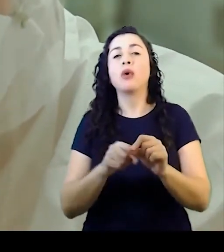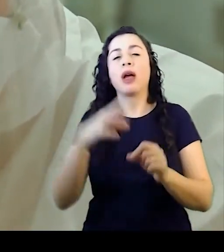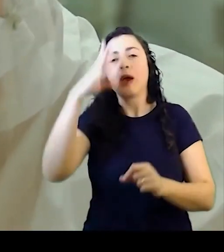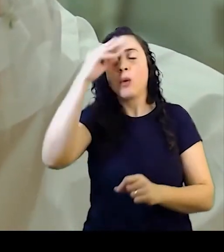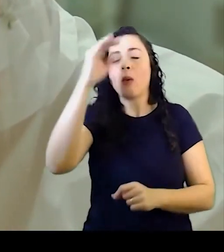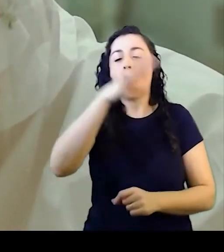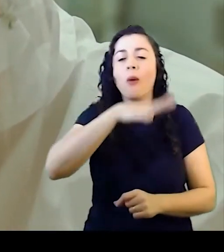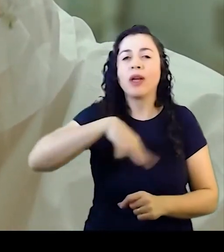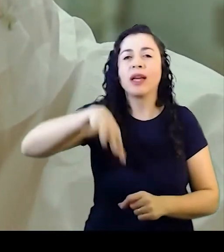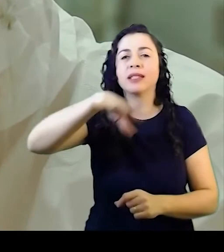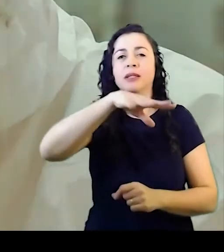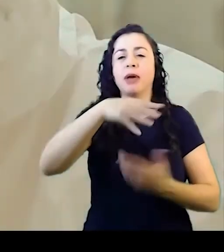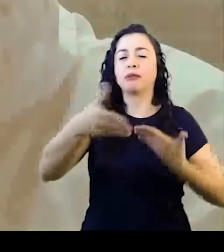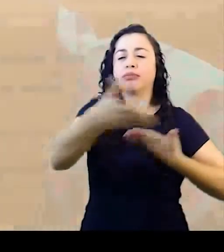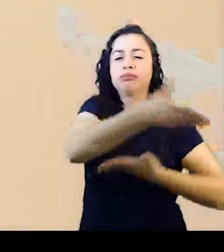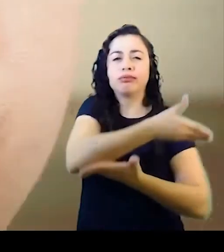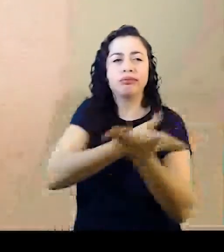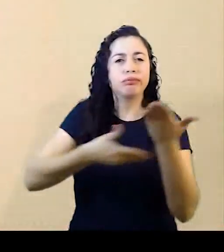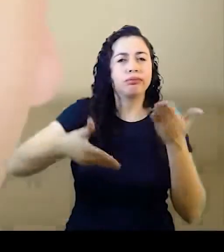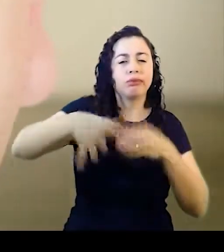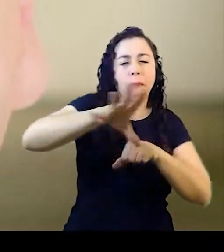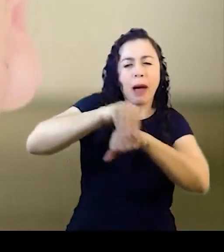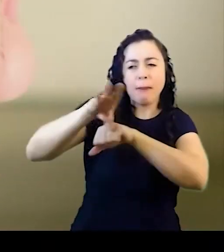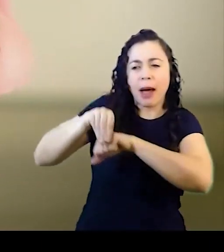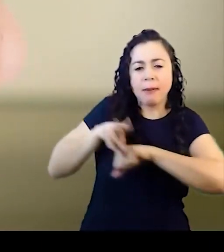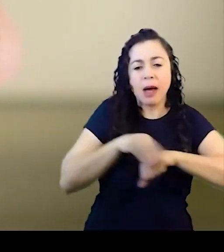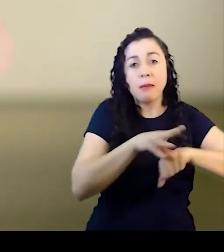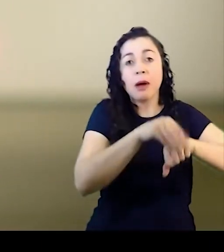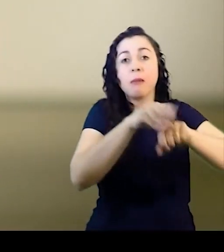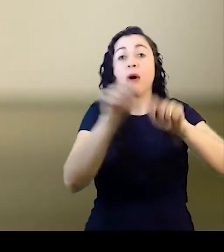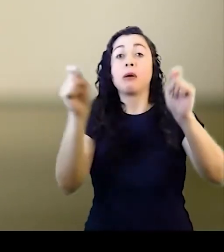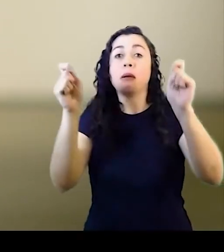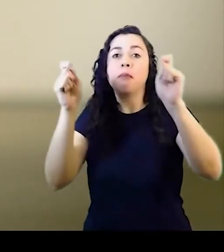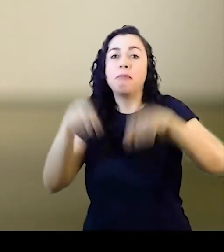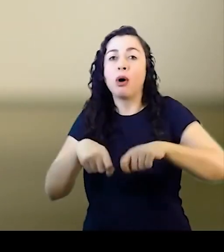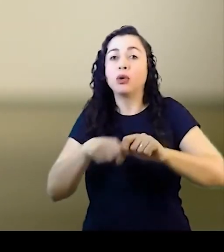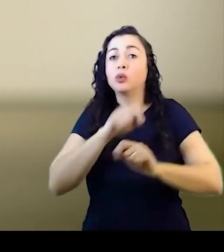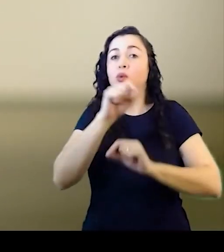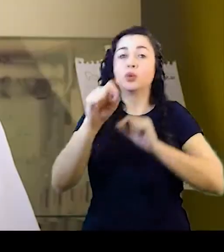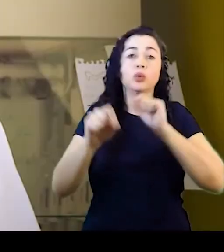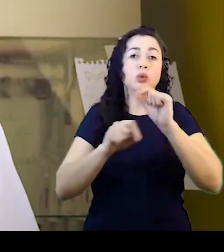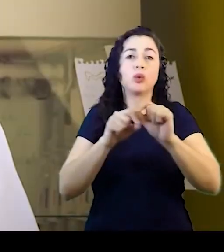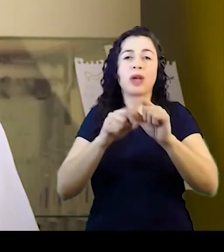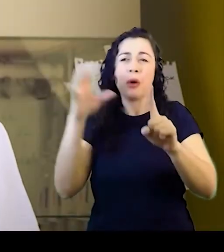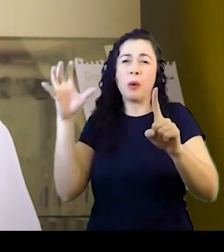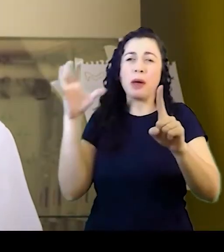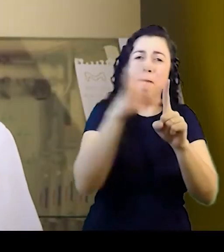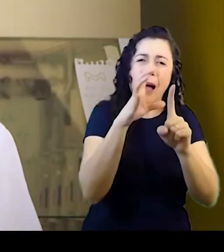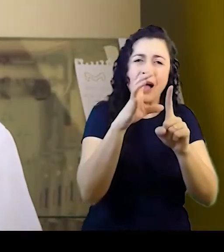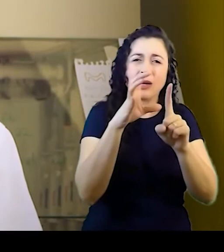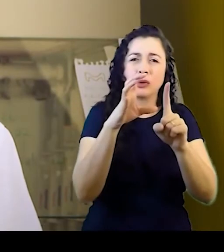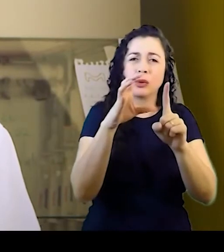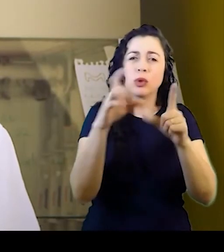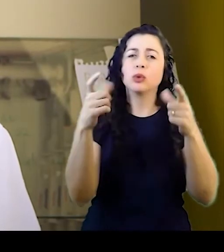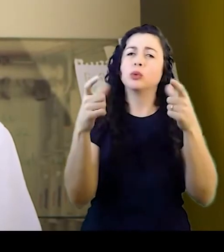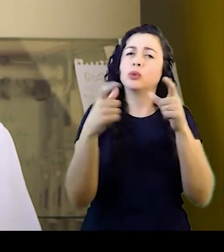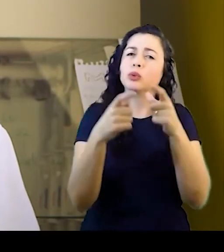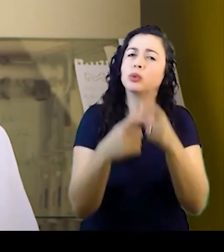conhecimento, né, que pode minimizar então o impacto disso,